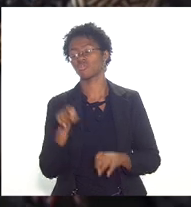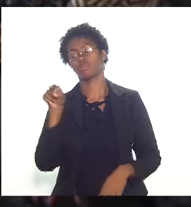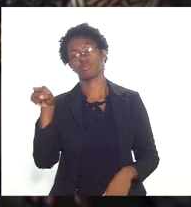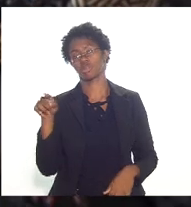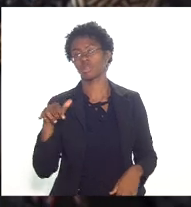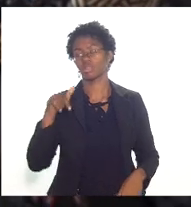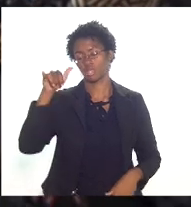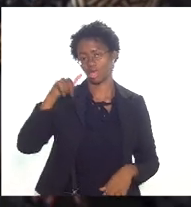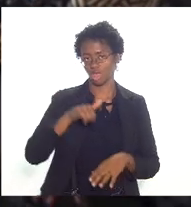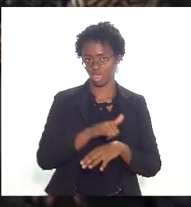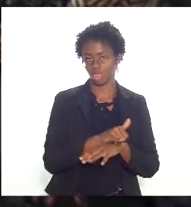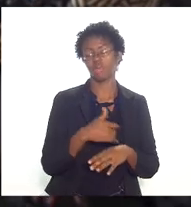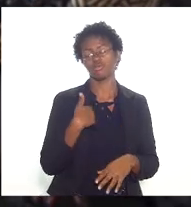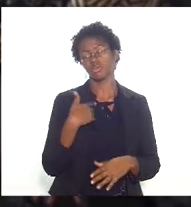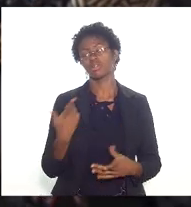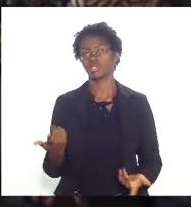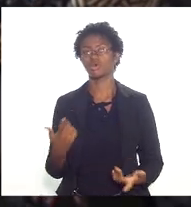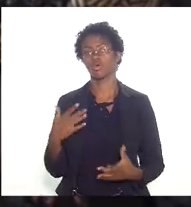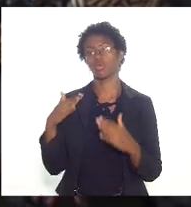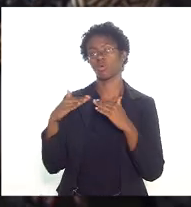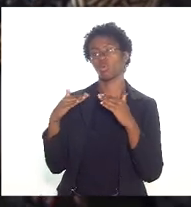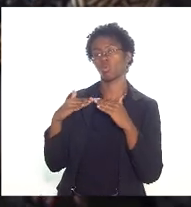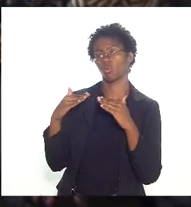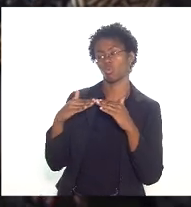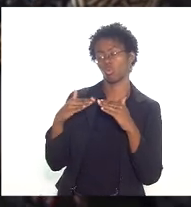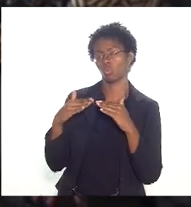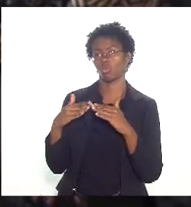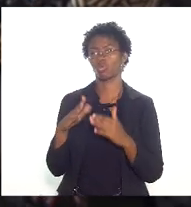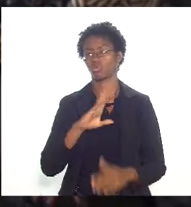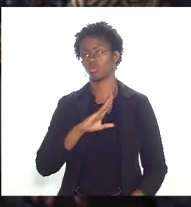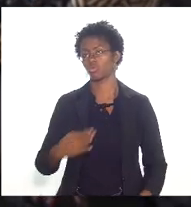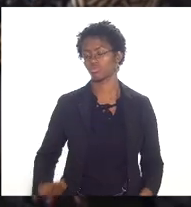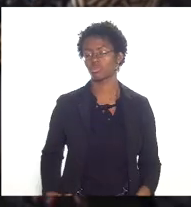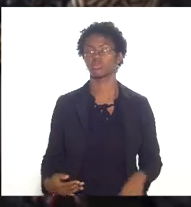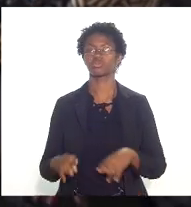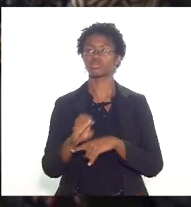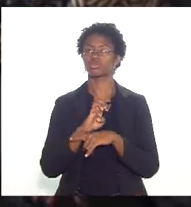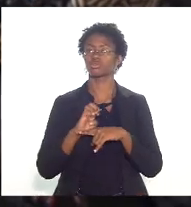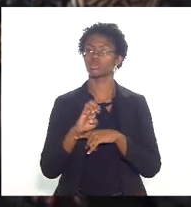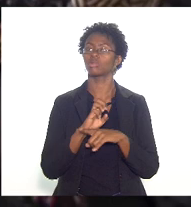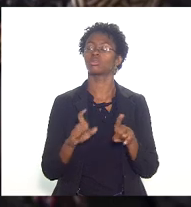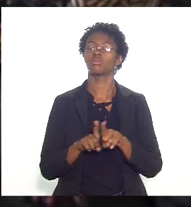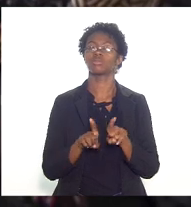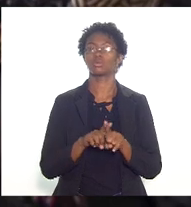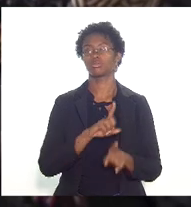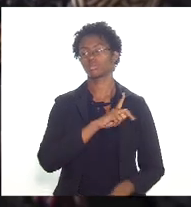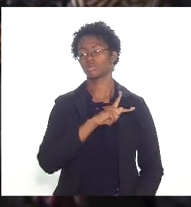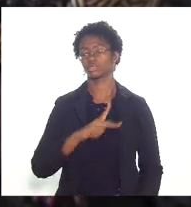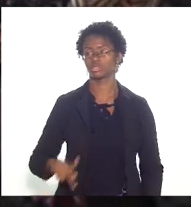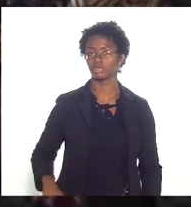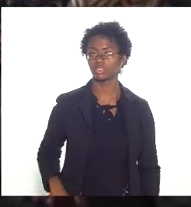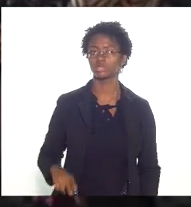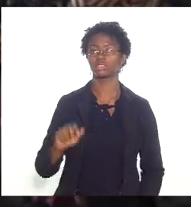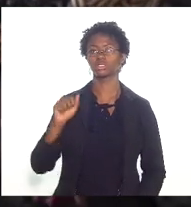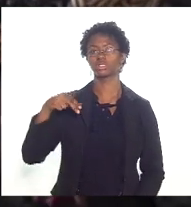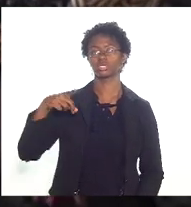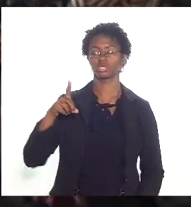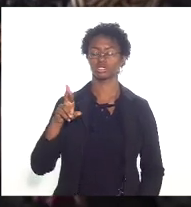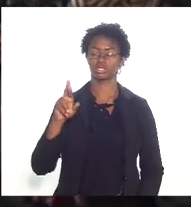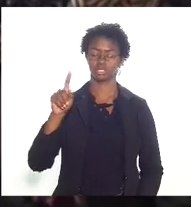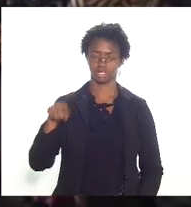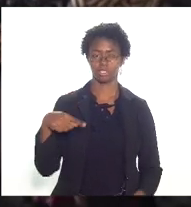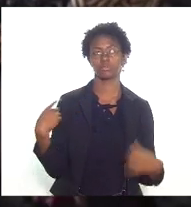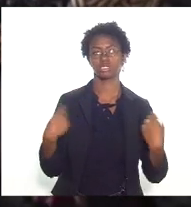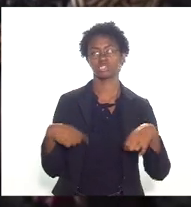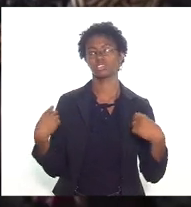solidário ao governo do estado de solidão o presente nesse ano que essa nesse debate a gente precisa escuro precisamos